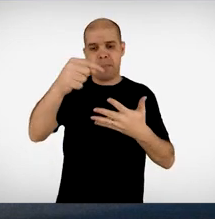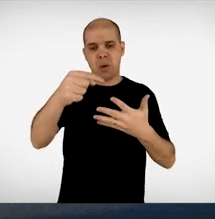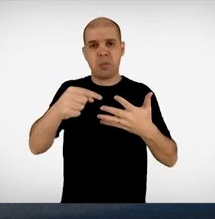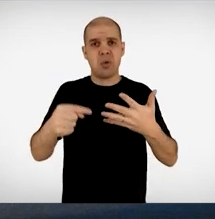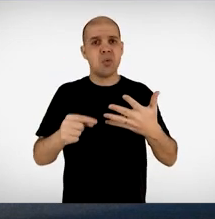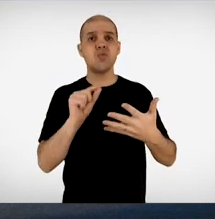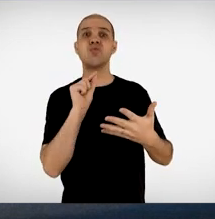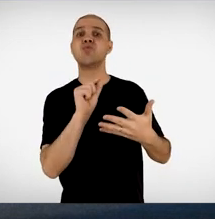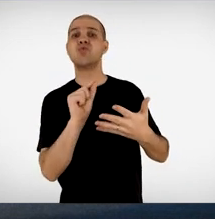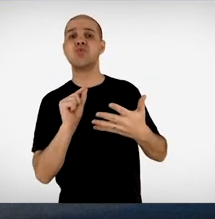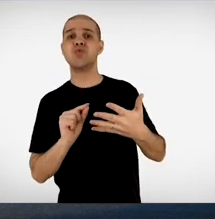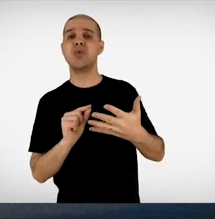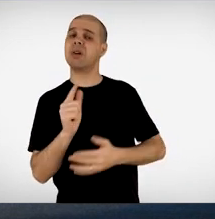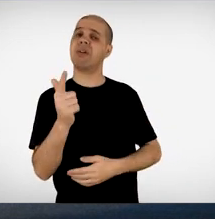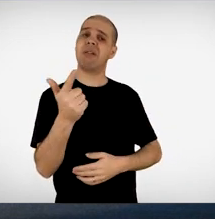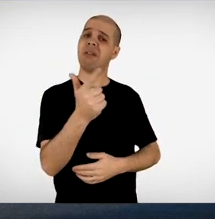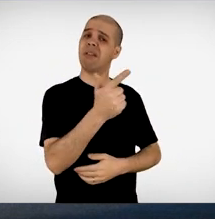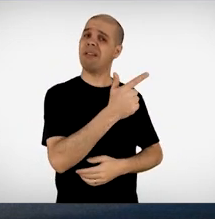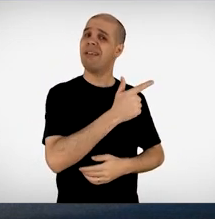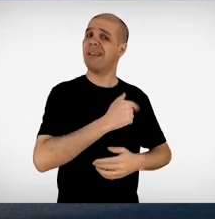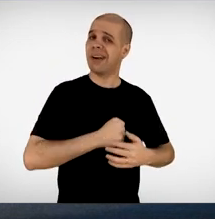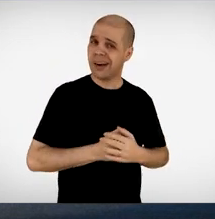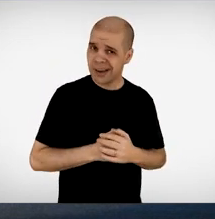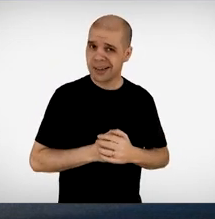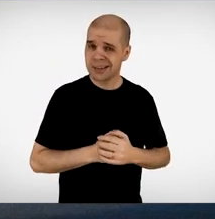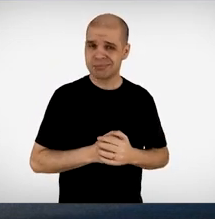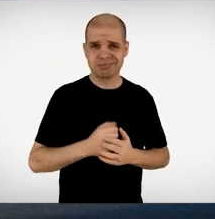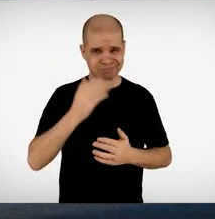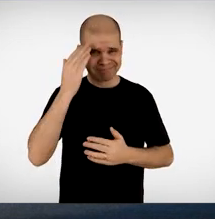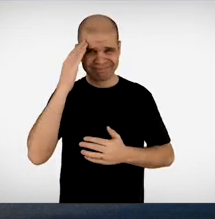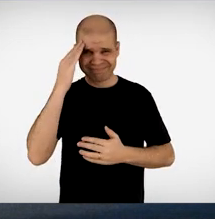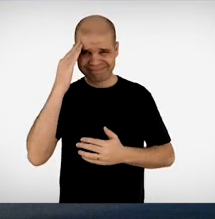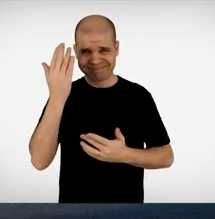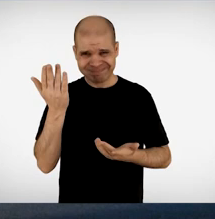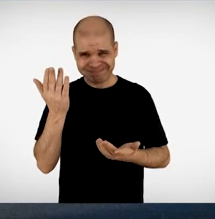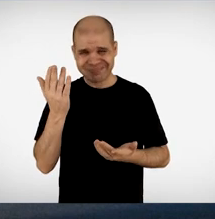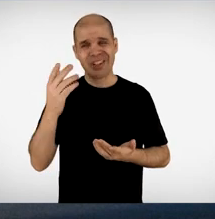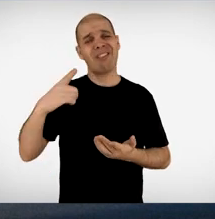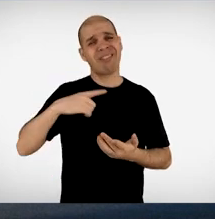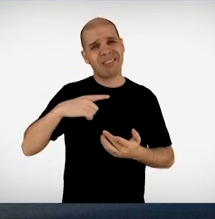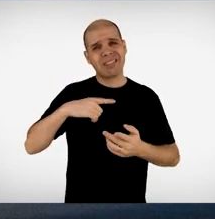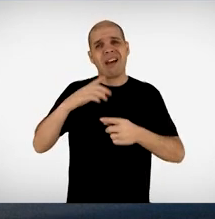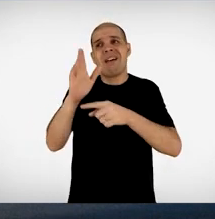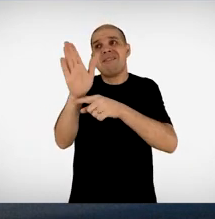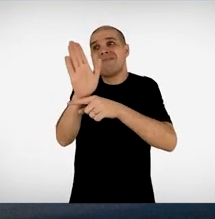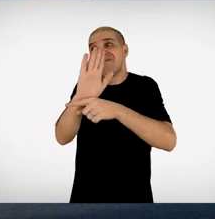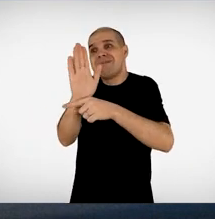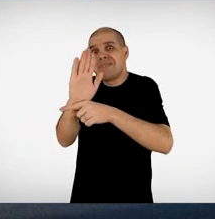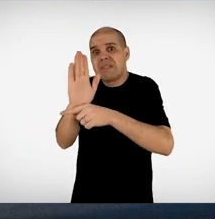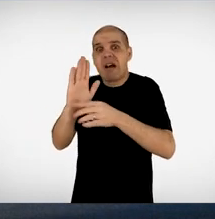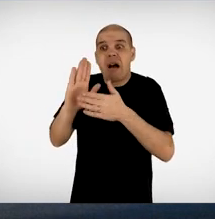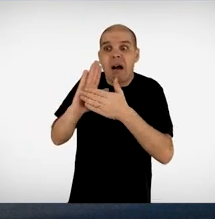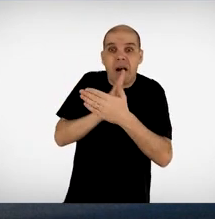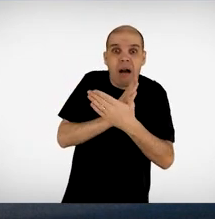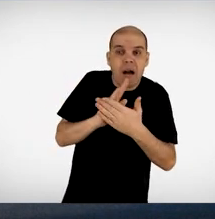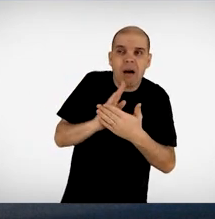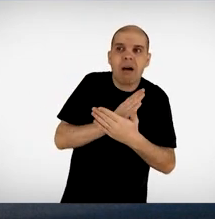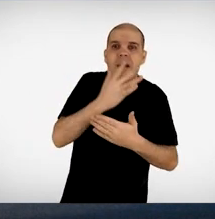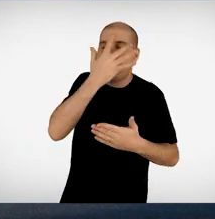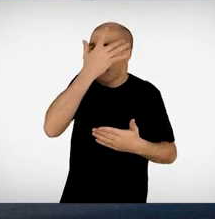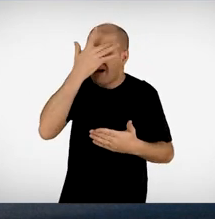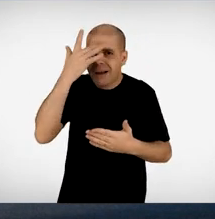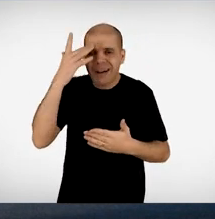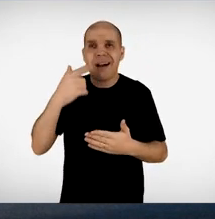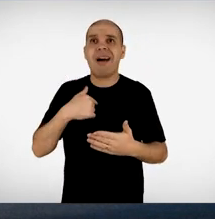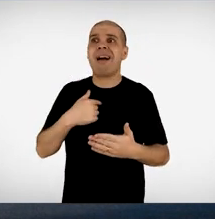o papel que a Glenn Close faz de uma marquesa que não pode assumir o amor que ela tem pelo personagem do John Malkovich, ela fica brincando